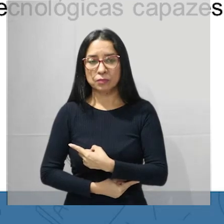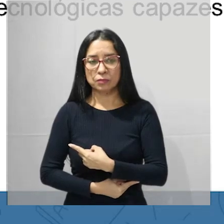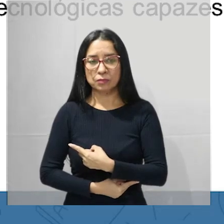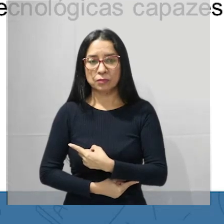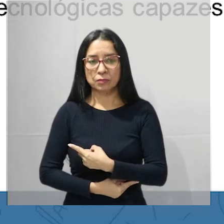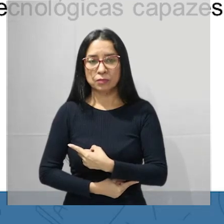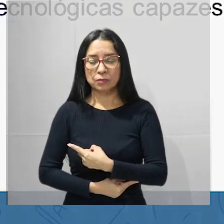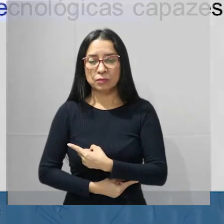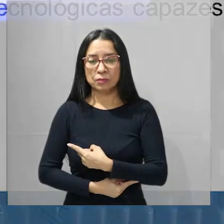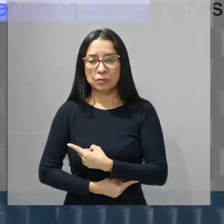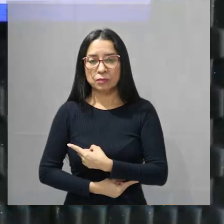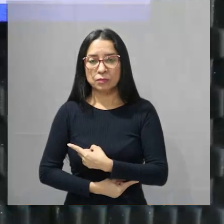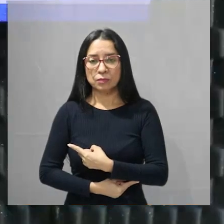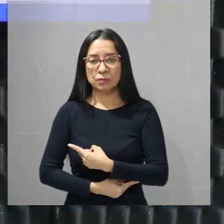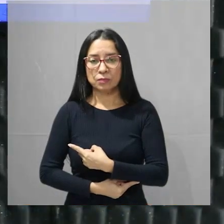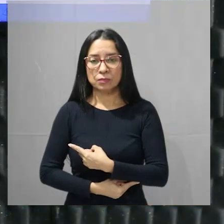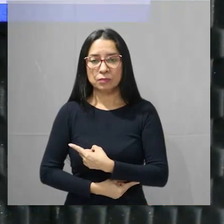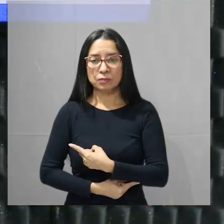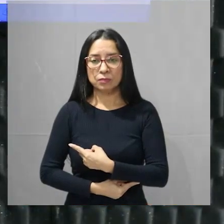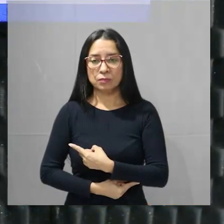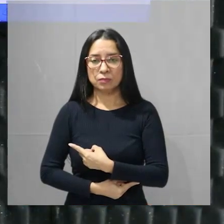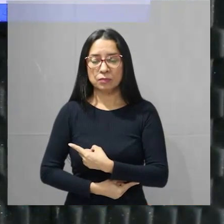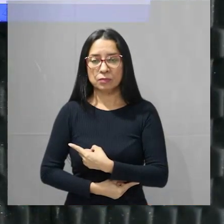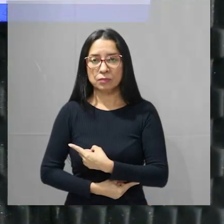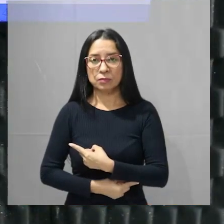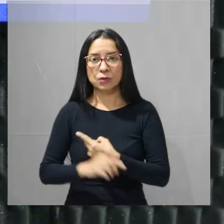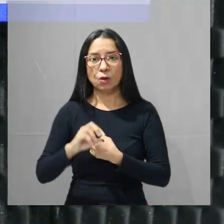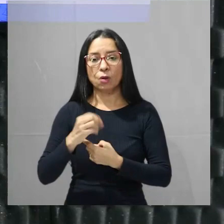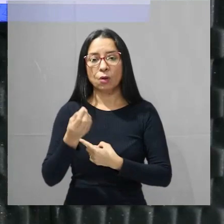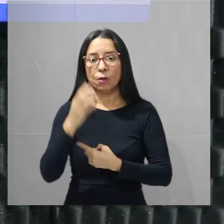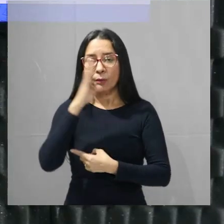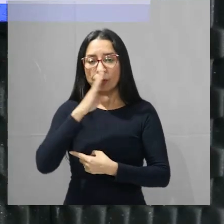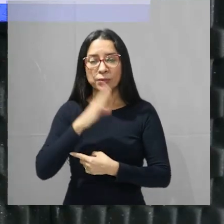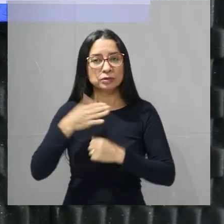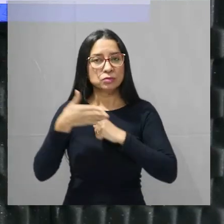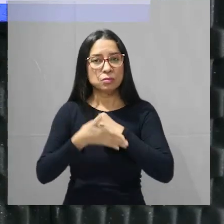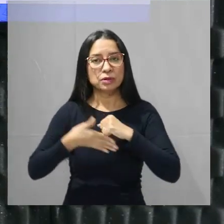da produtividade nacional de forma sustentada. Ou seja, o Brasil